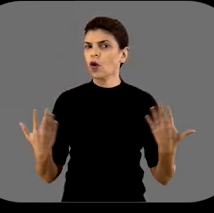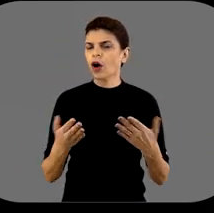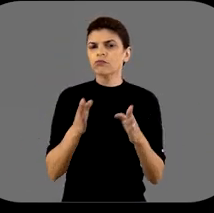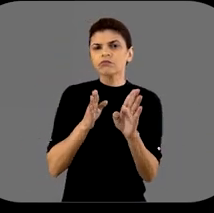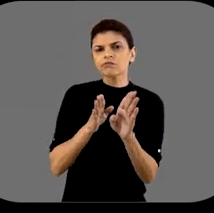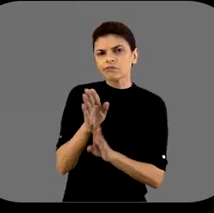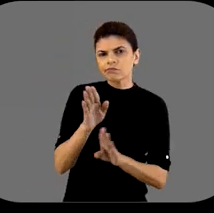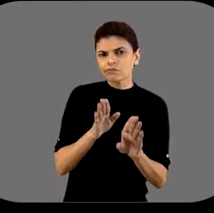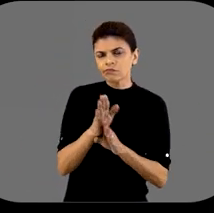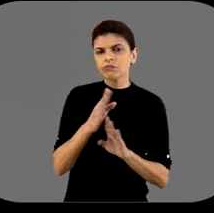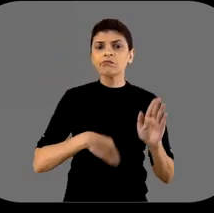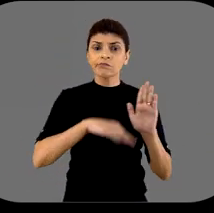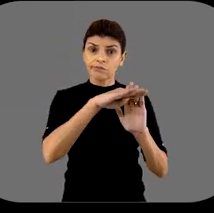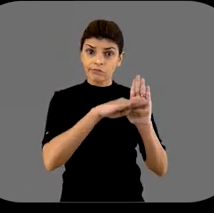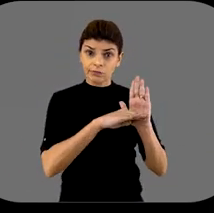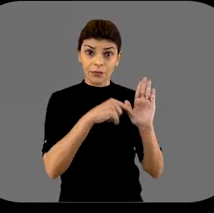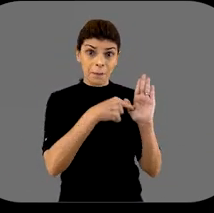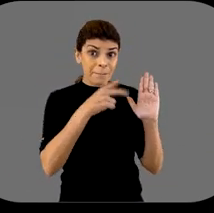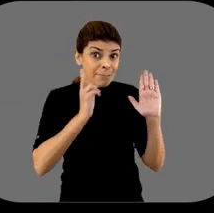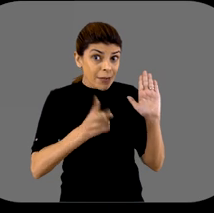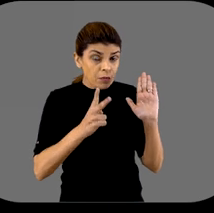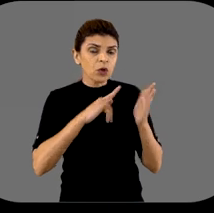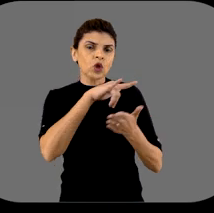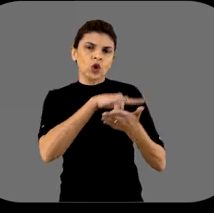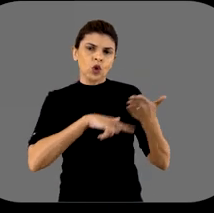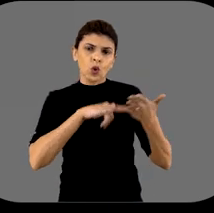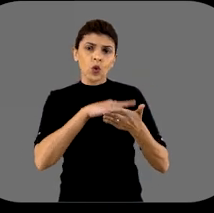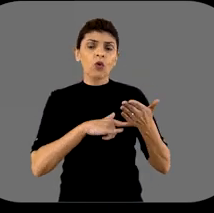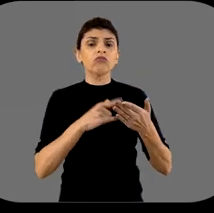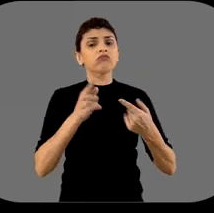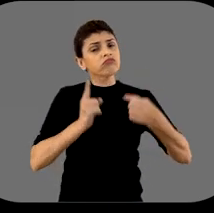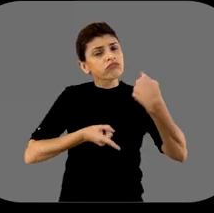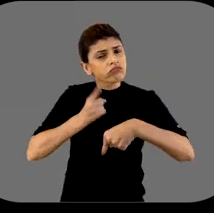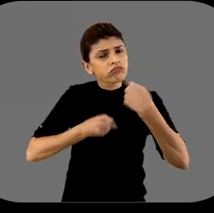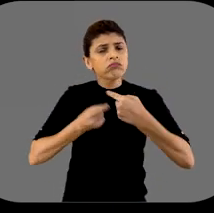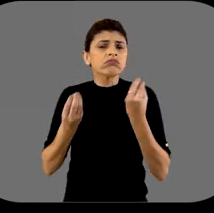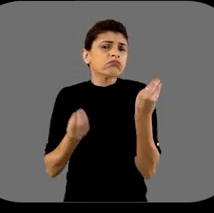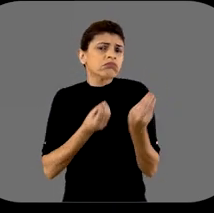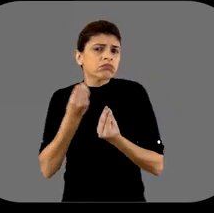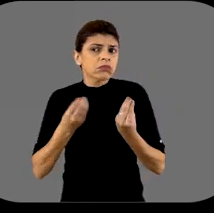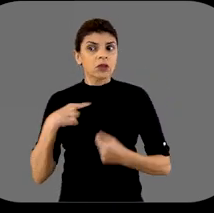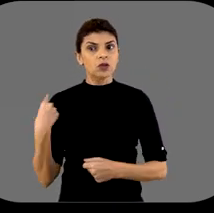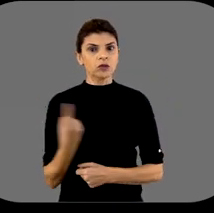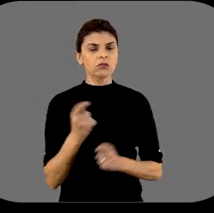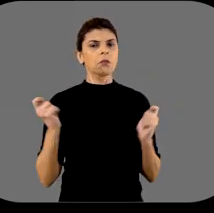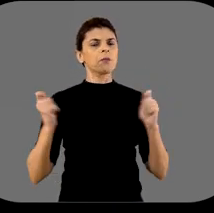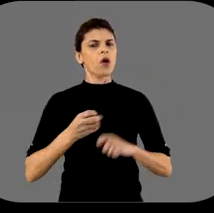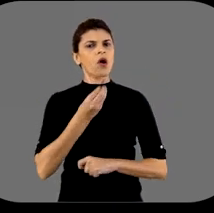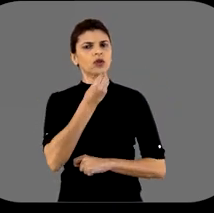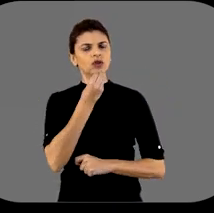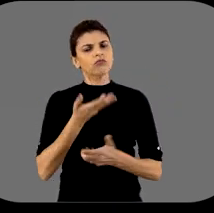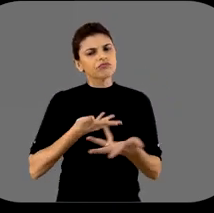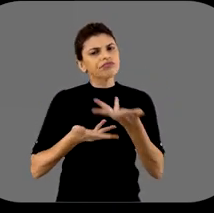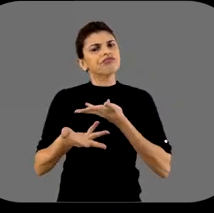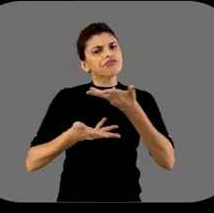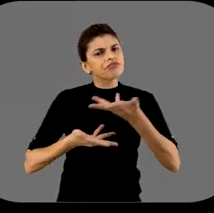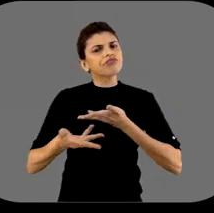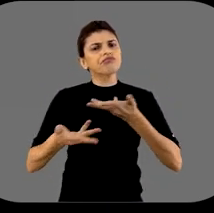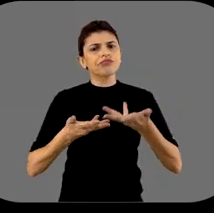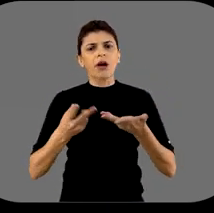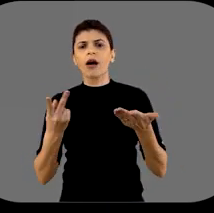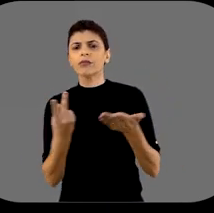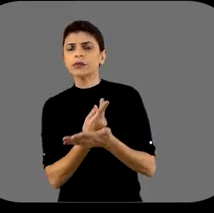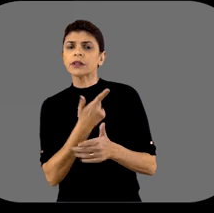das recomendações contidas nesse documento e vou levantar alguns pontos, na verdade, que a gente poderia discutir como pontos